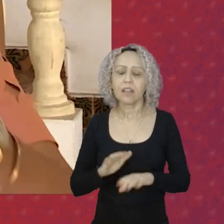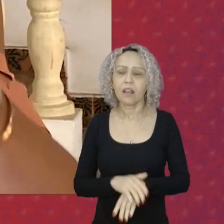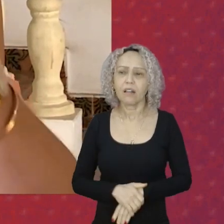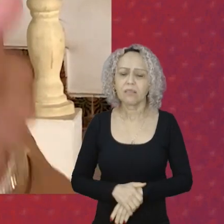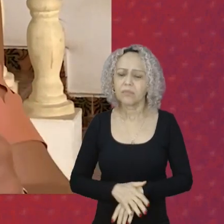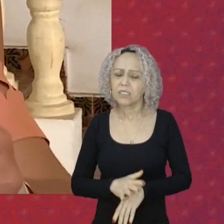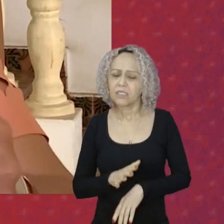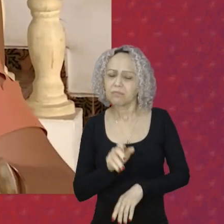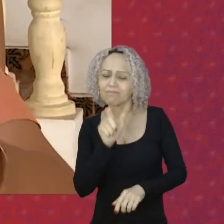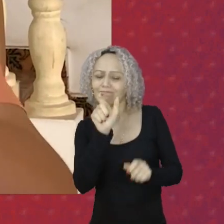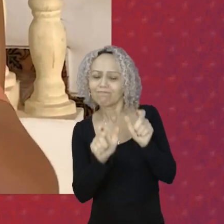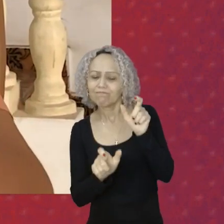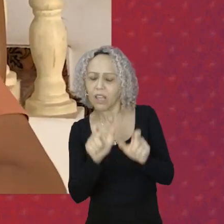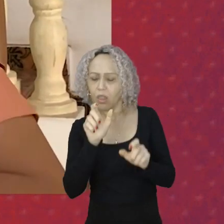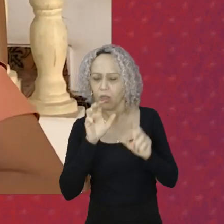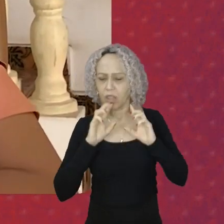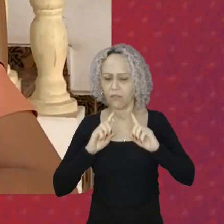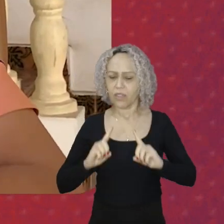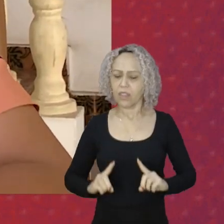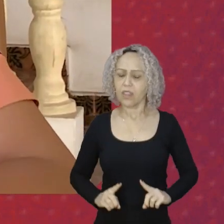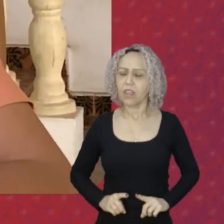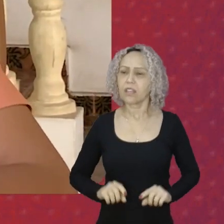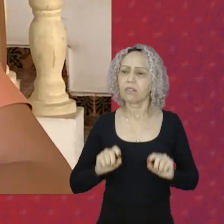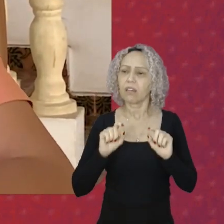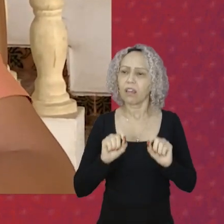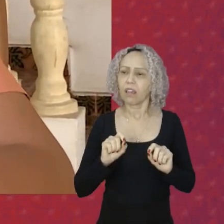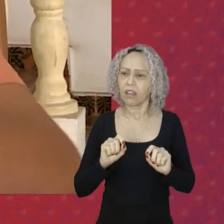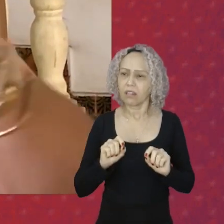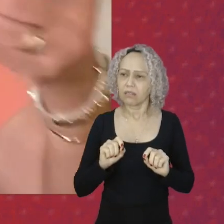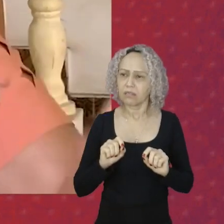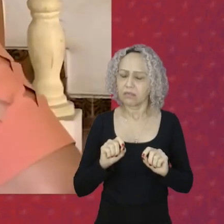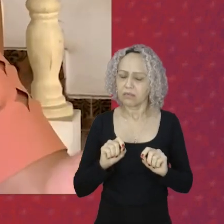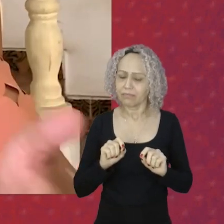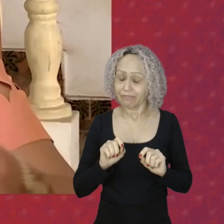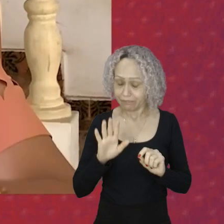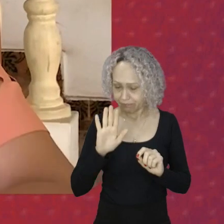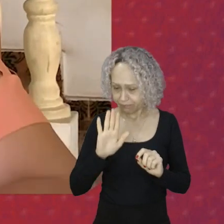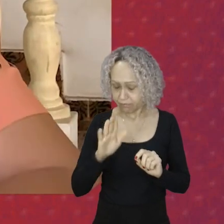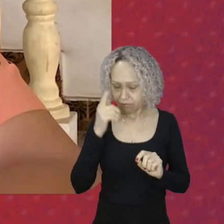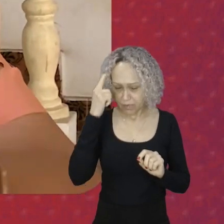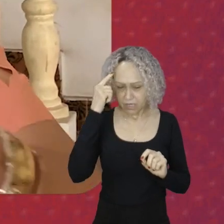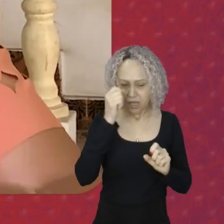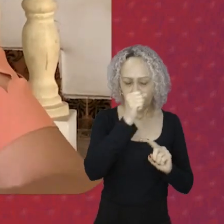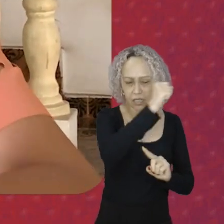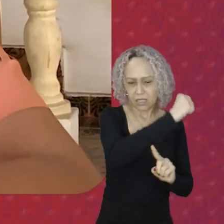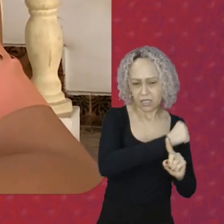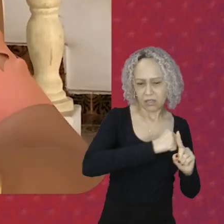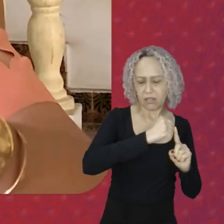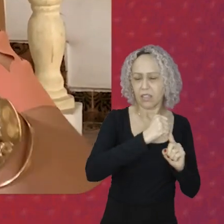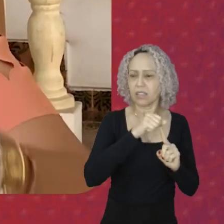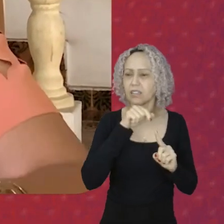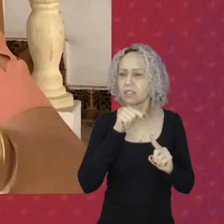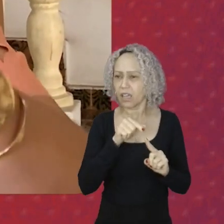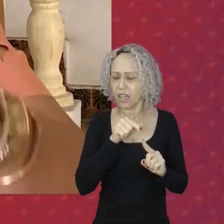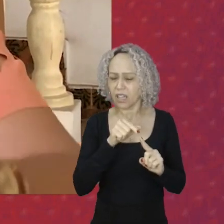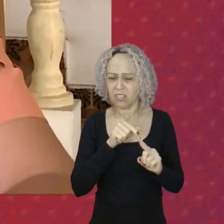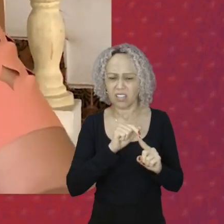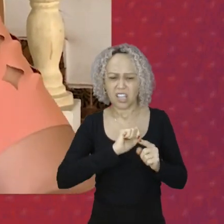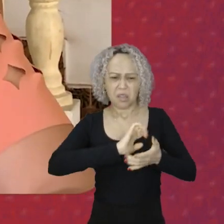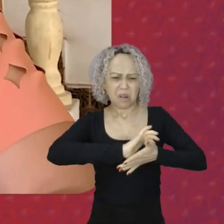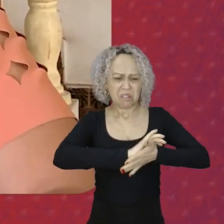a construção de uma sociedade que pôs fim a dogmas, que pôs fim a